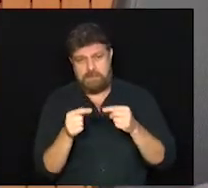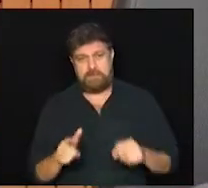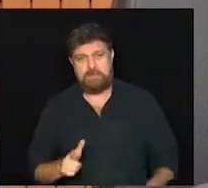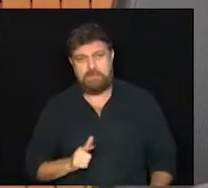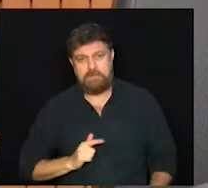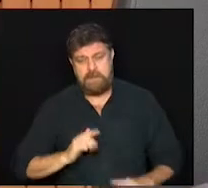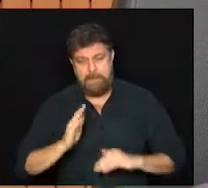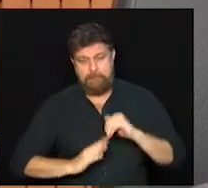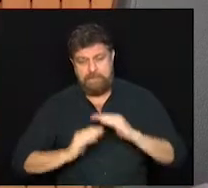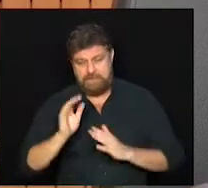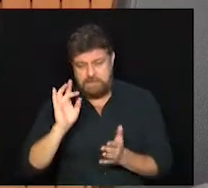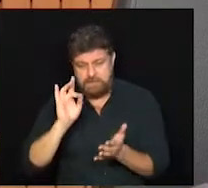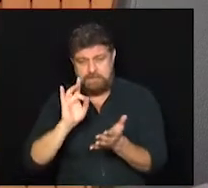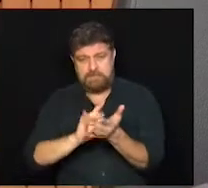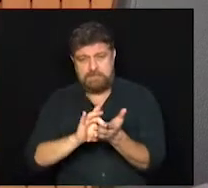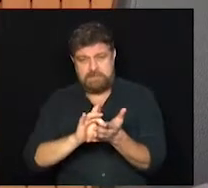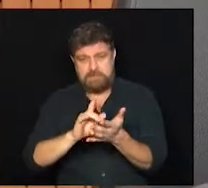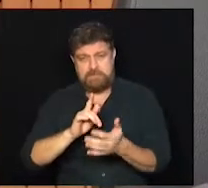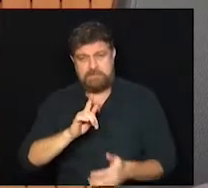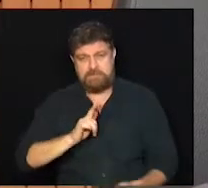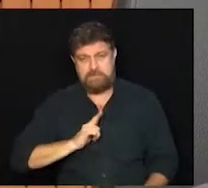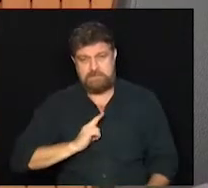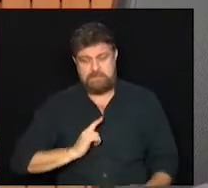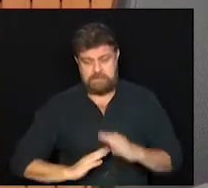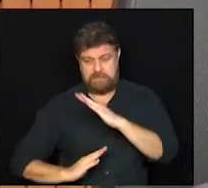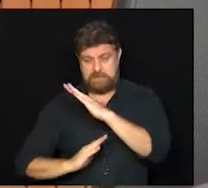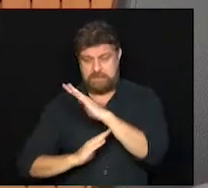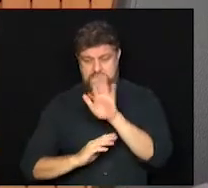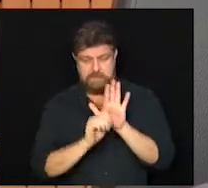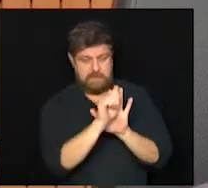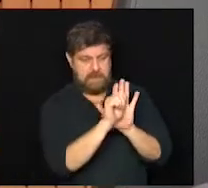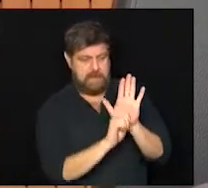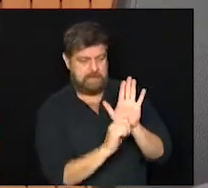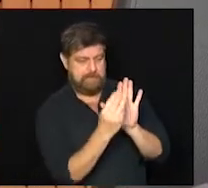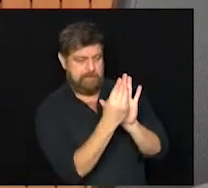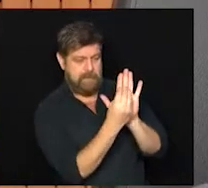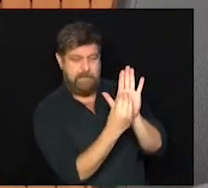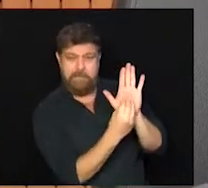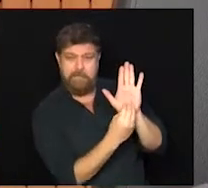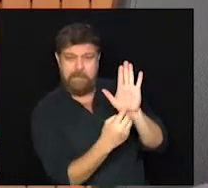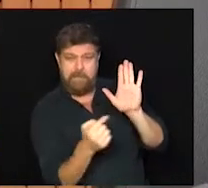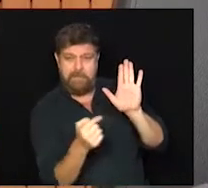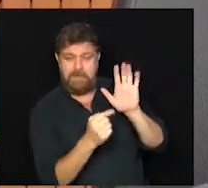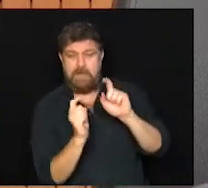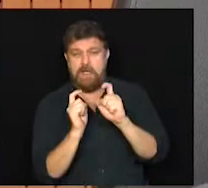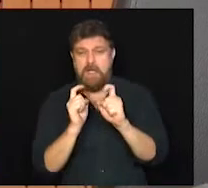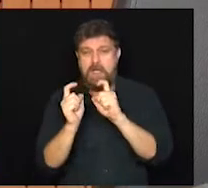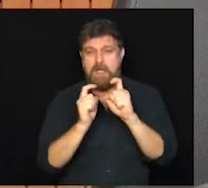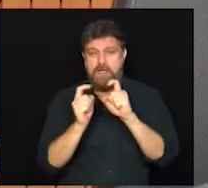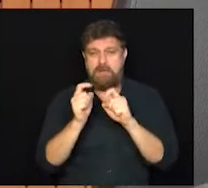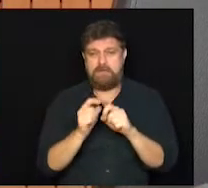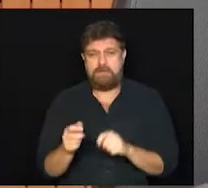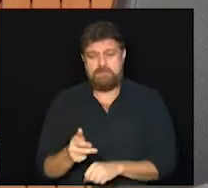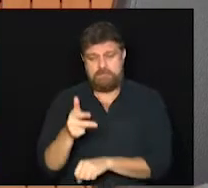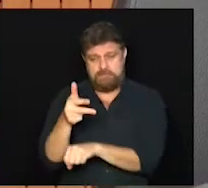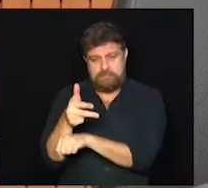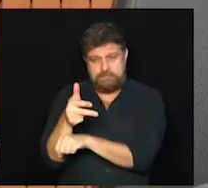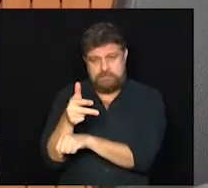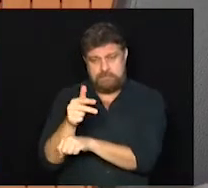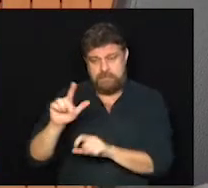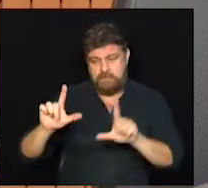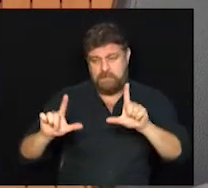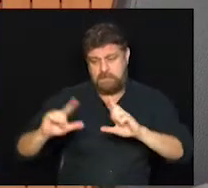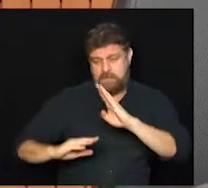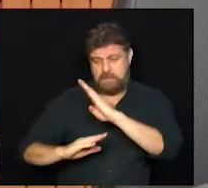Ela fica registrada nos anais da Câmara e essa reunião está sendo transmitida pela TV